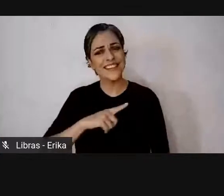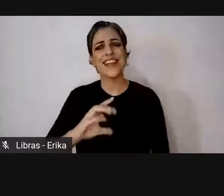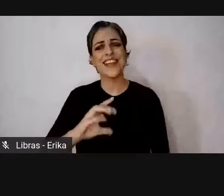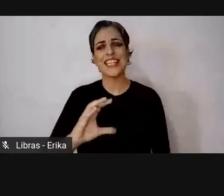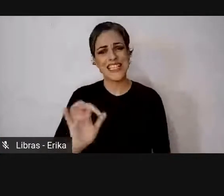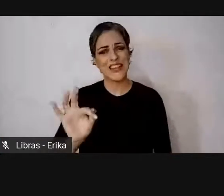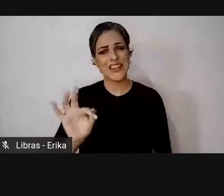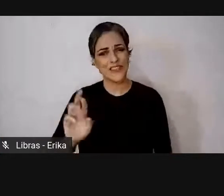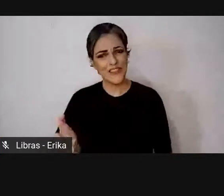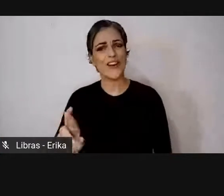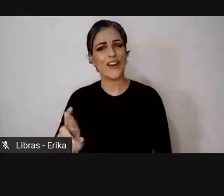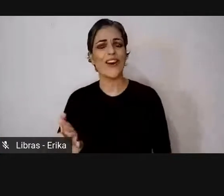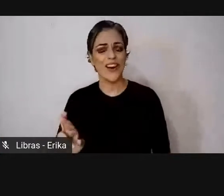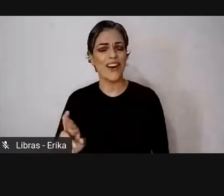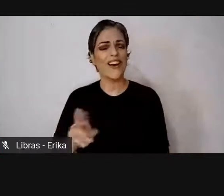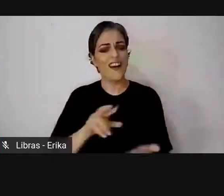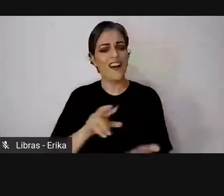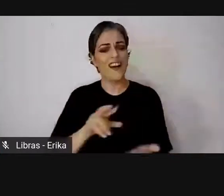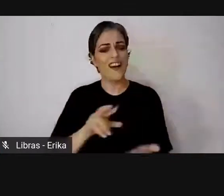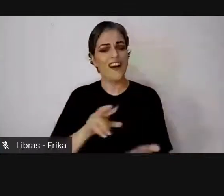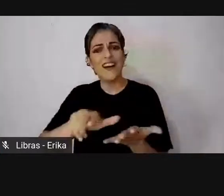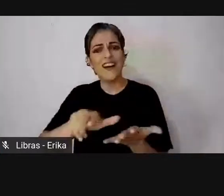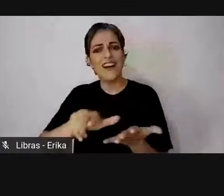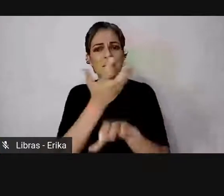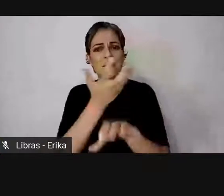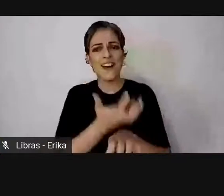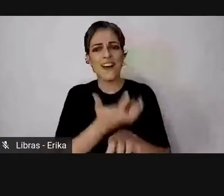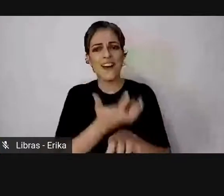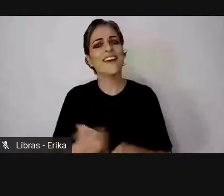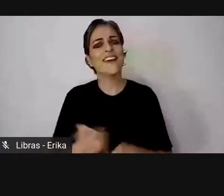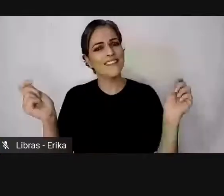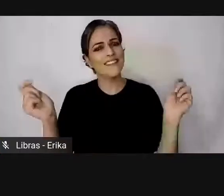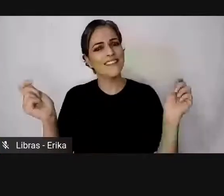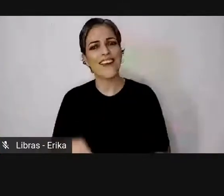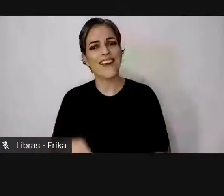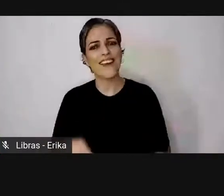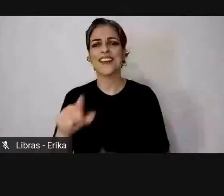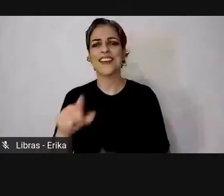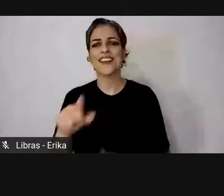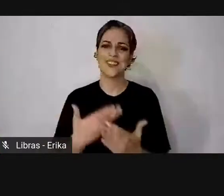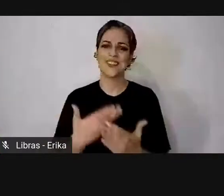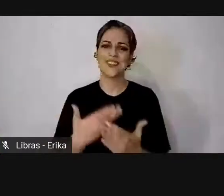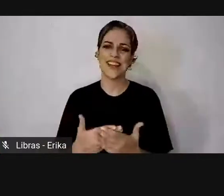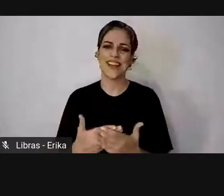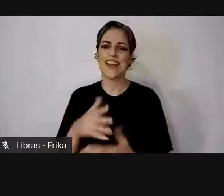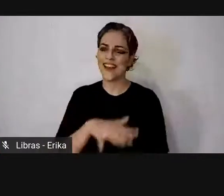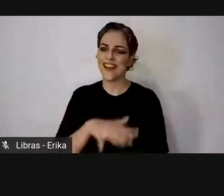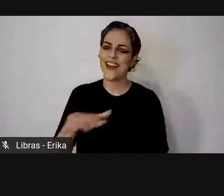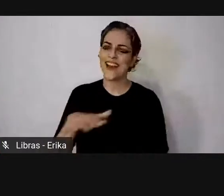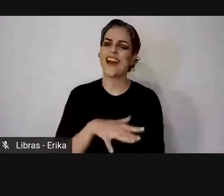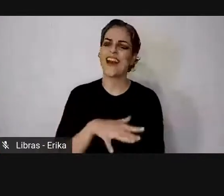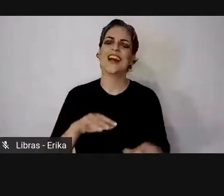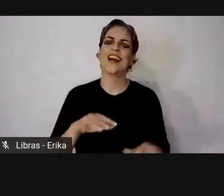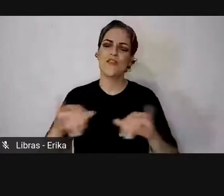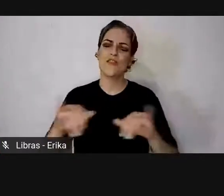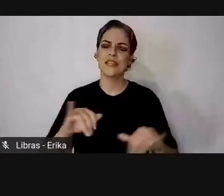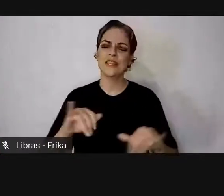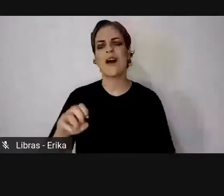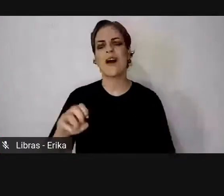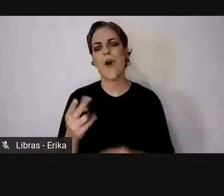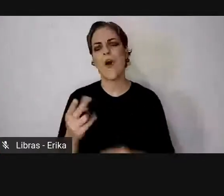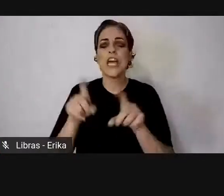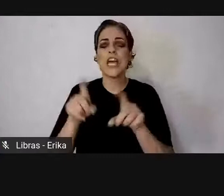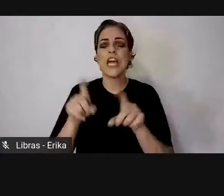disciplinas, especialmente até para a área de informação ou informática, né, gestão